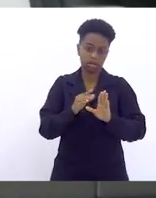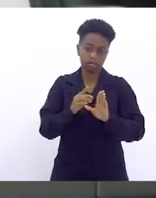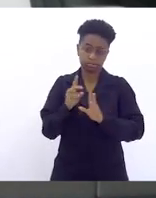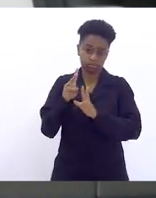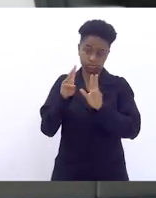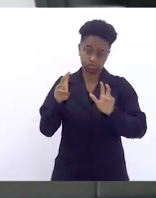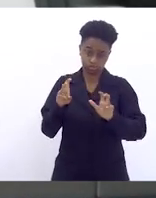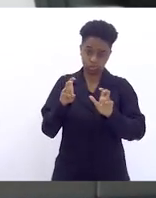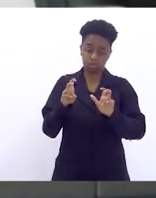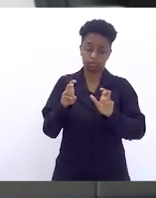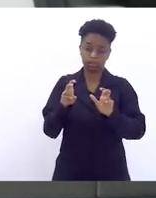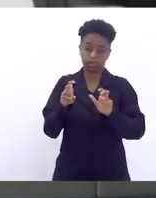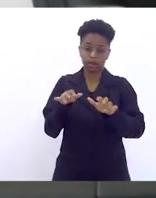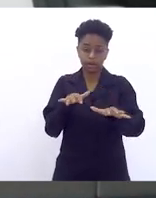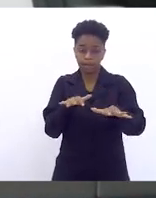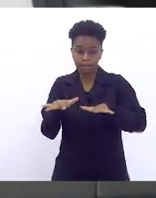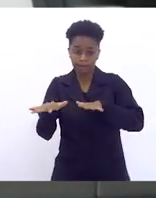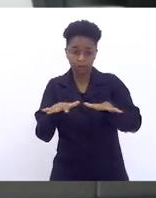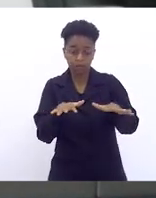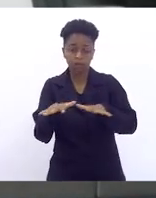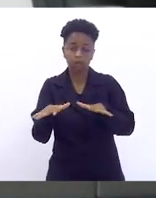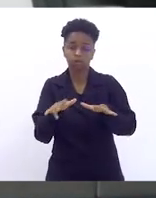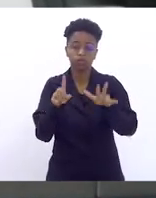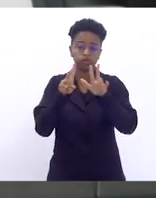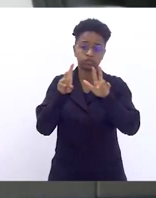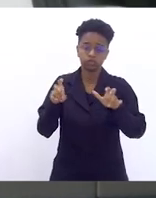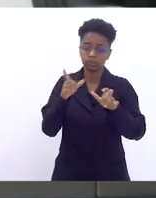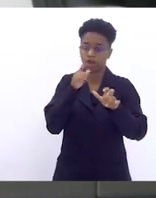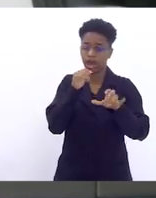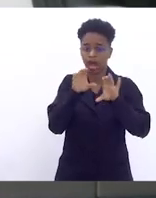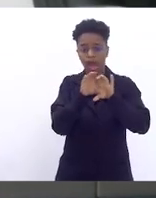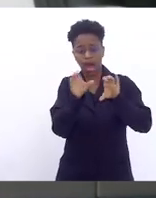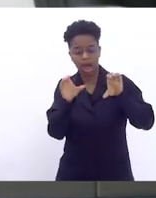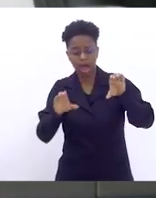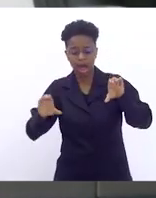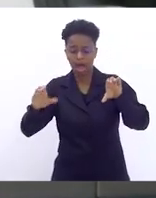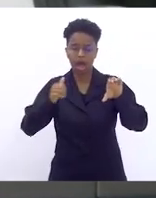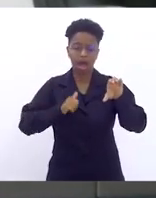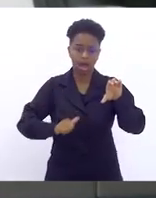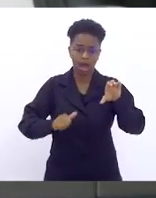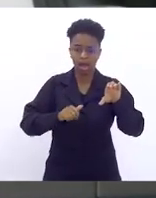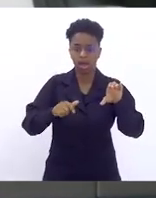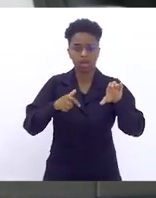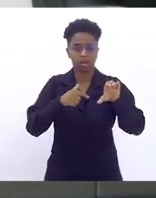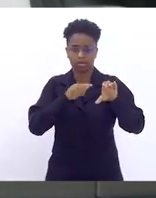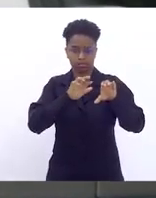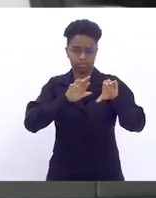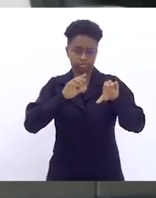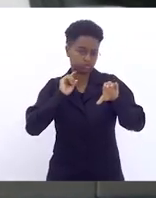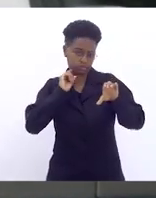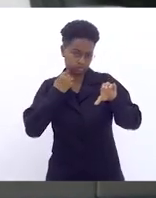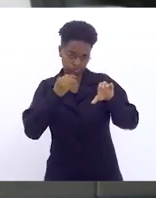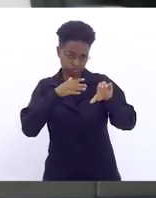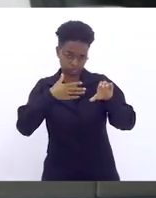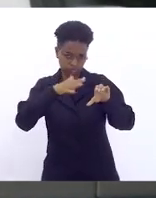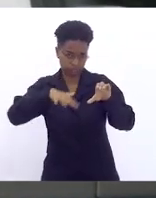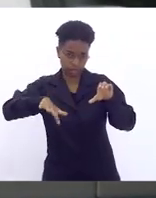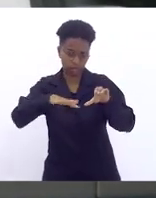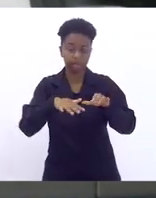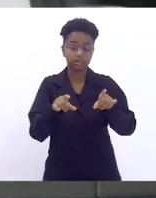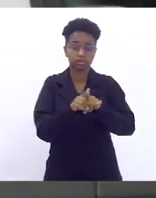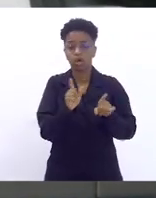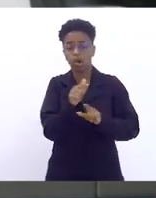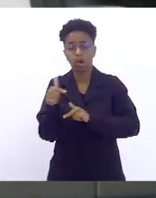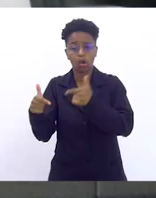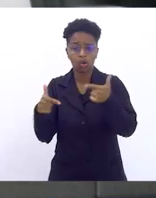botamos embaixo da mobilidade do saneamento e de outras ações como os próprios serviços públicos que